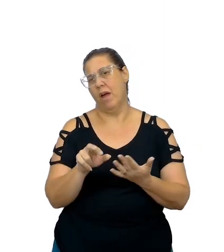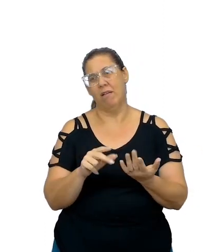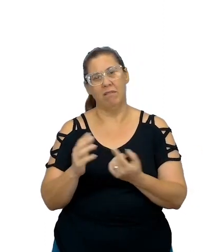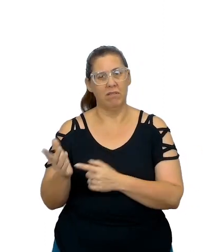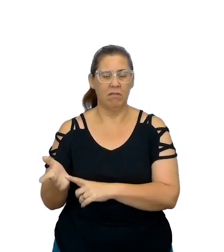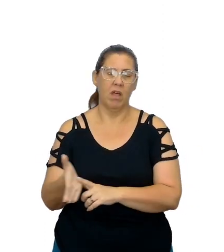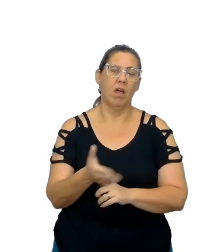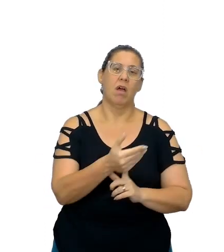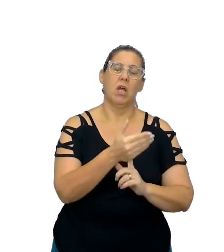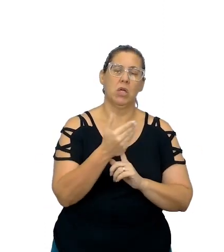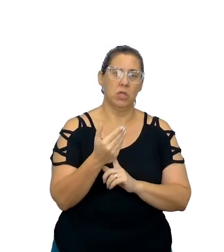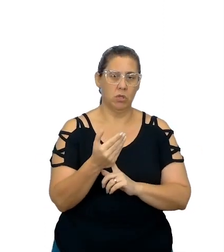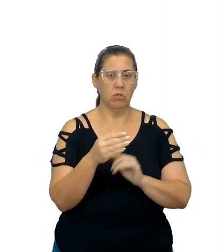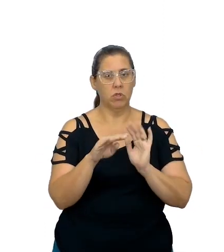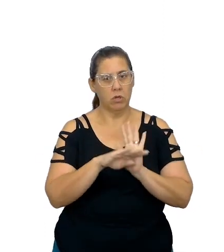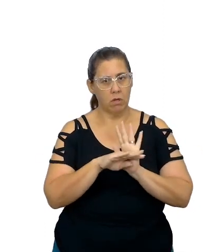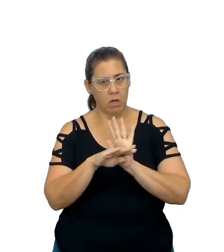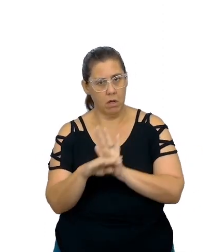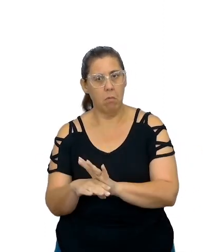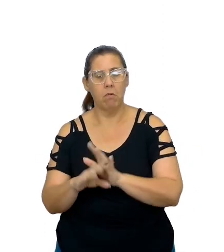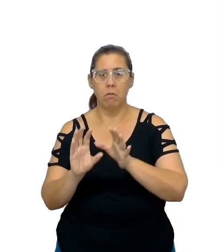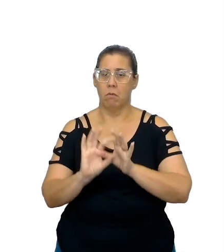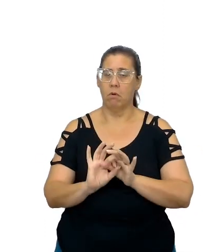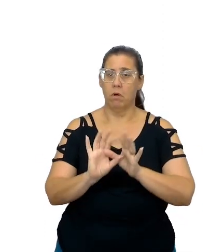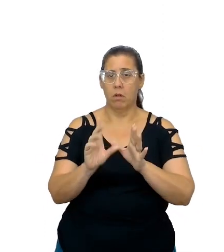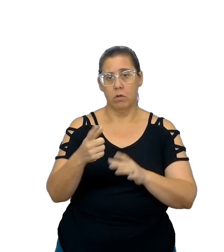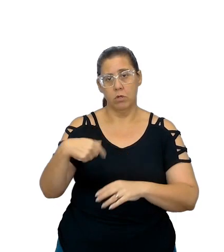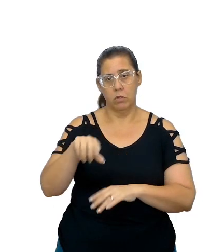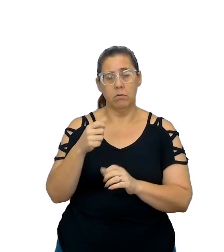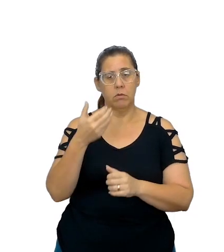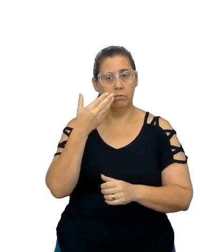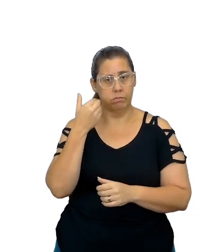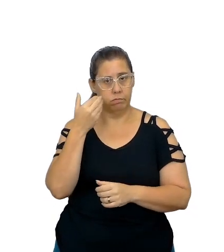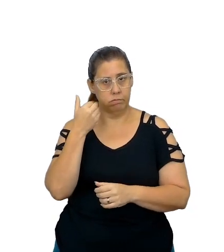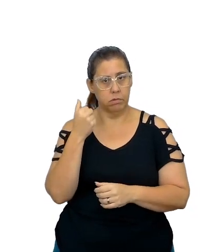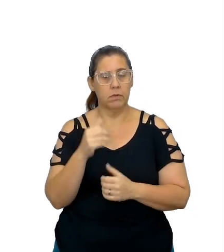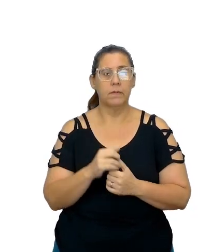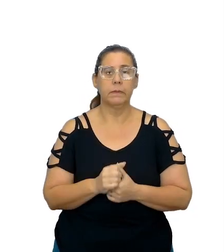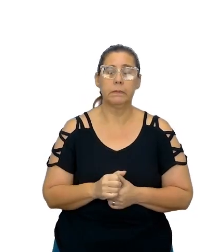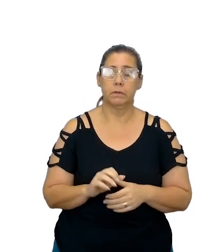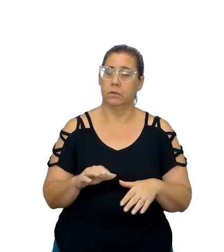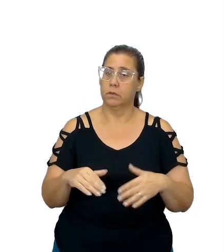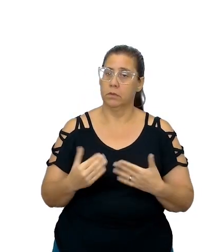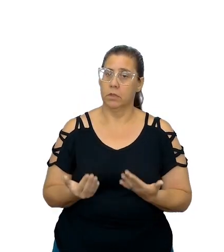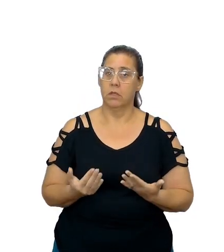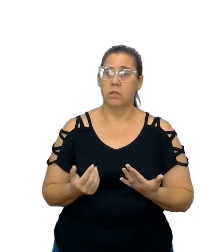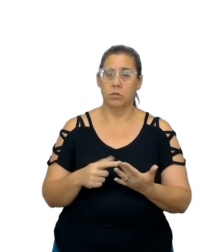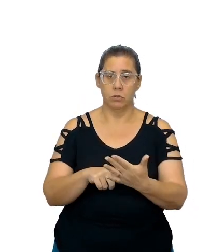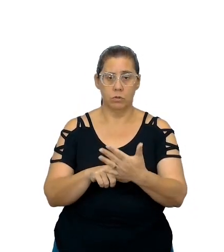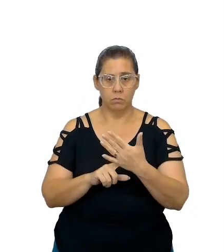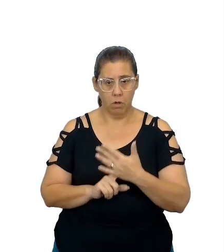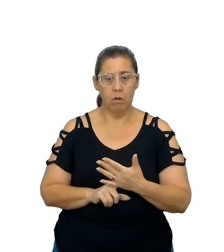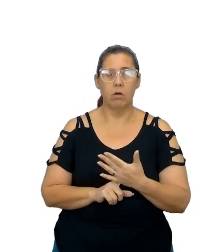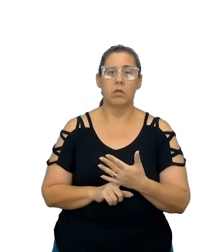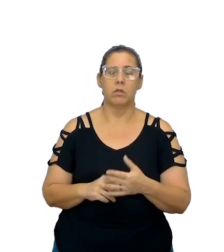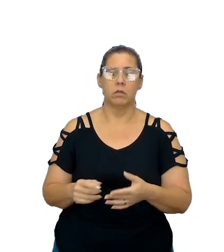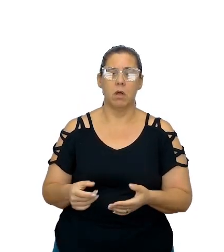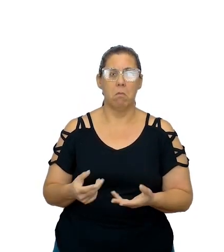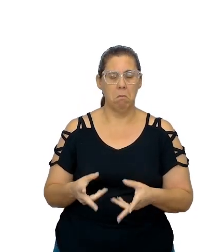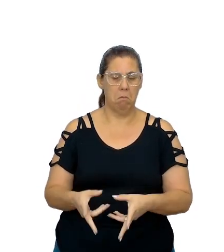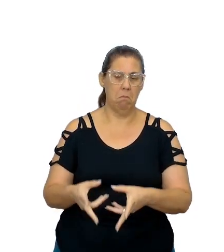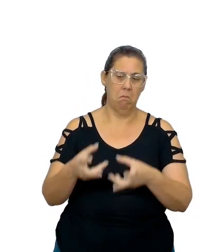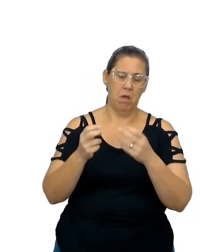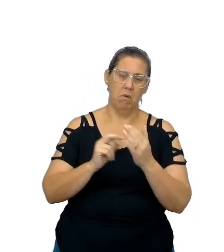tecnológicos que nós temos à disposição e devemos explorar esses recursos. E eles nos trazem muitas perspectivas